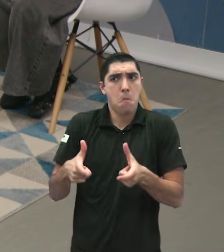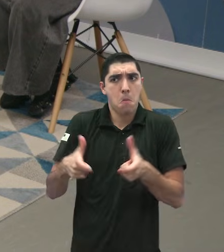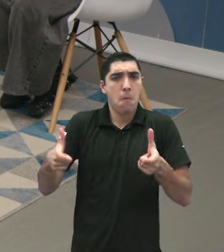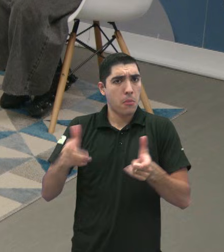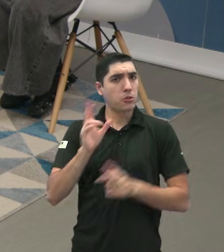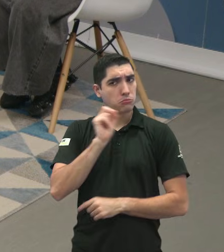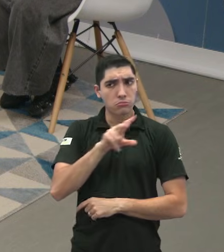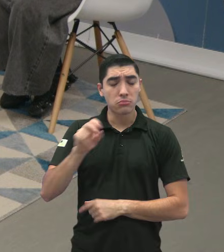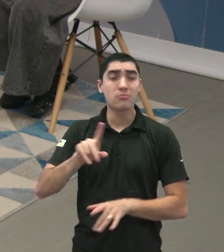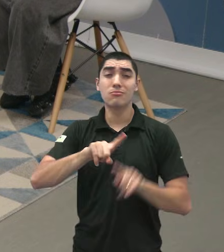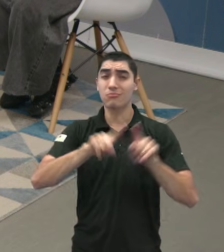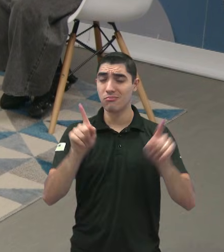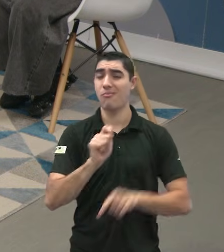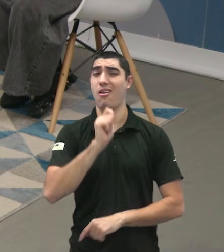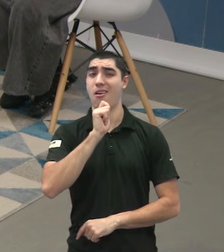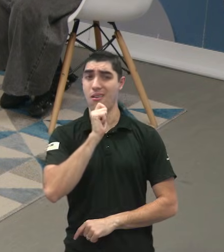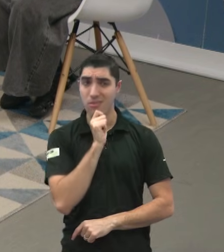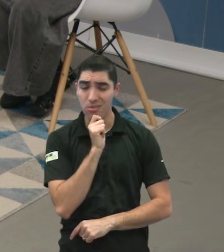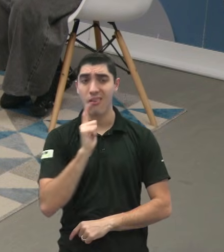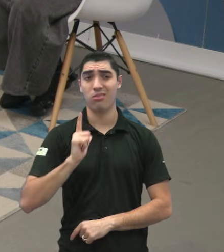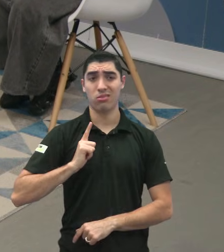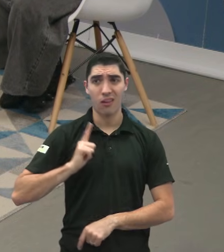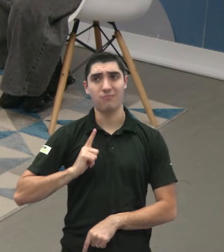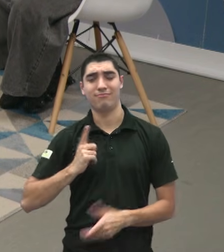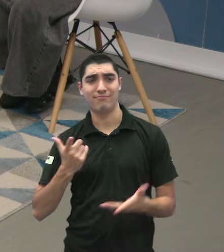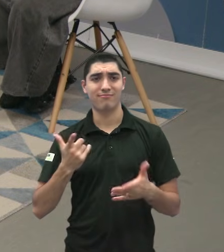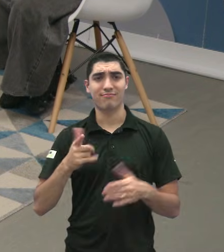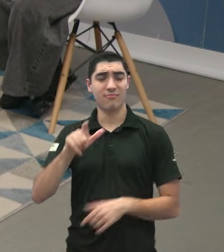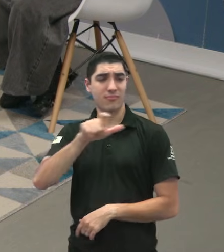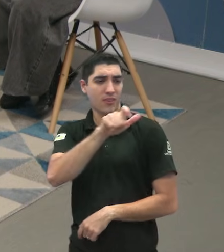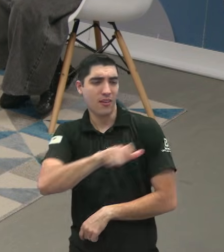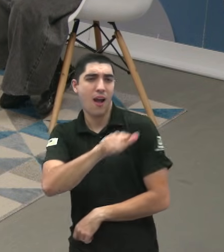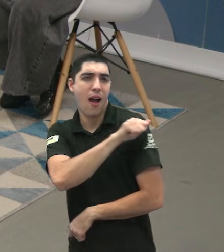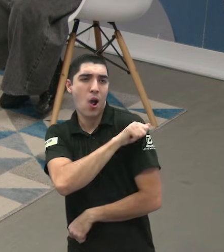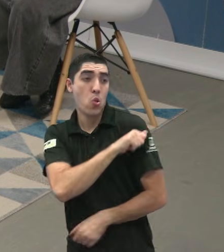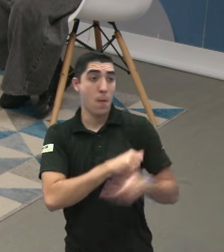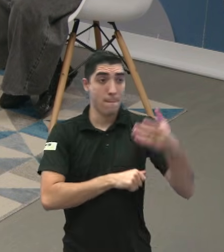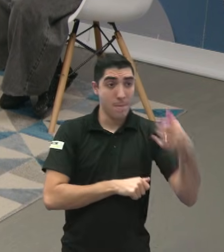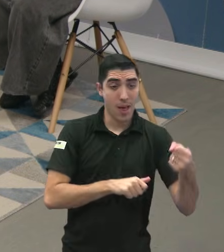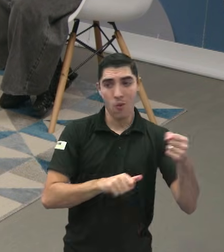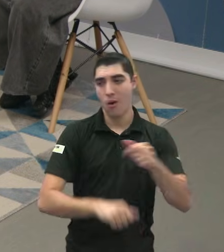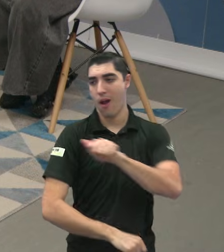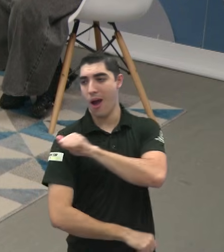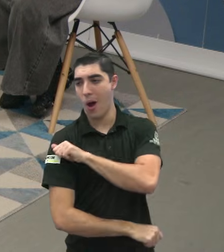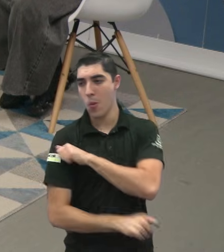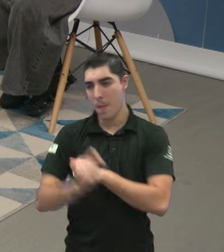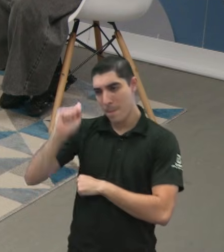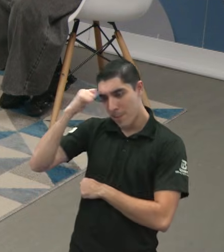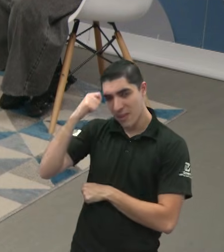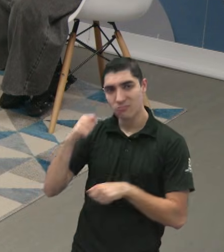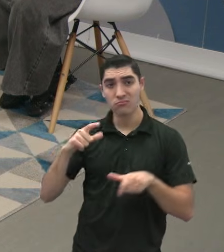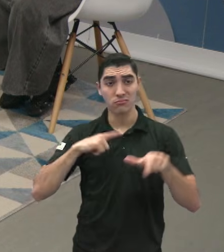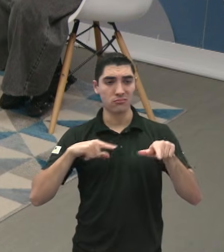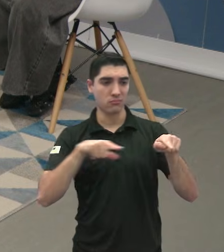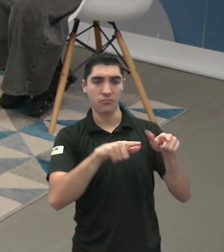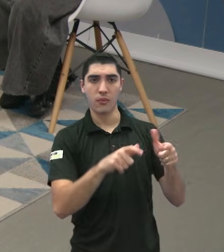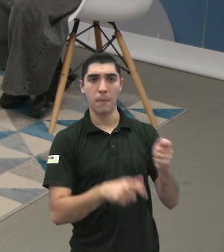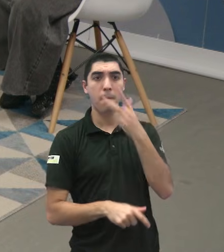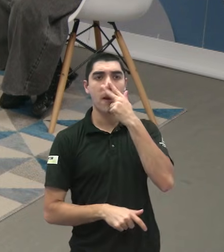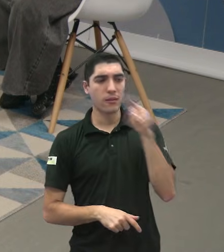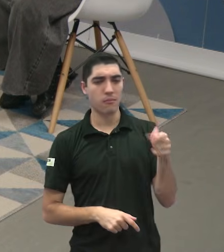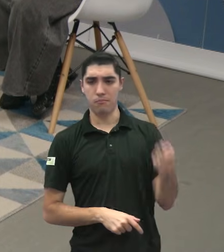a gente vê ainda uma diferença grande entre estudantes negros e brancos nas universidades. Na opinião de vocês, o